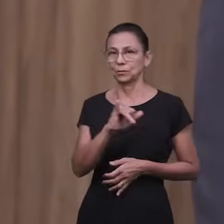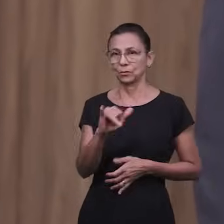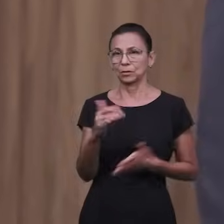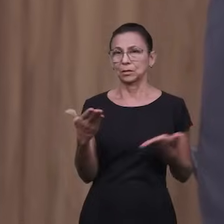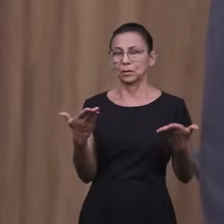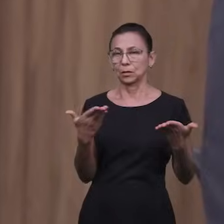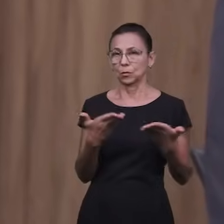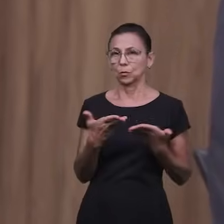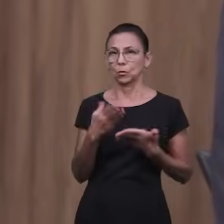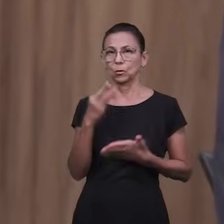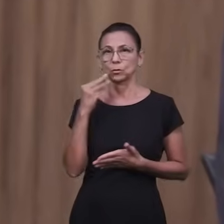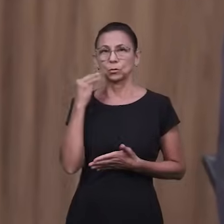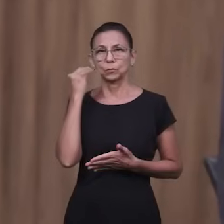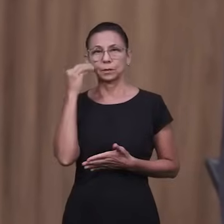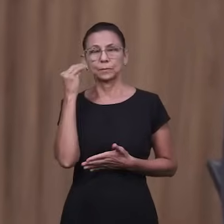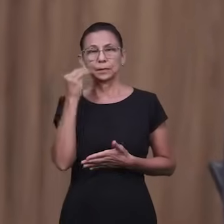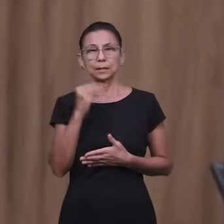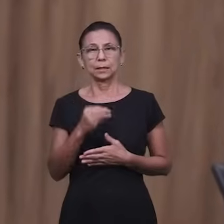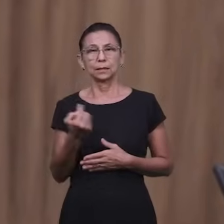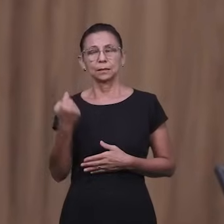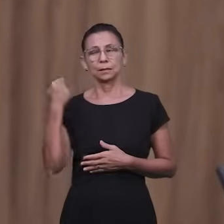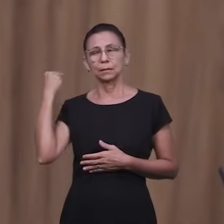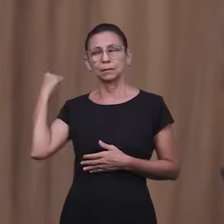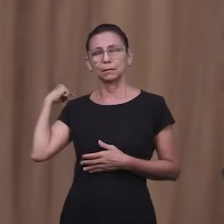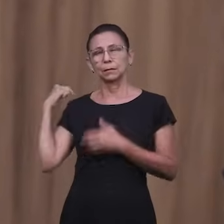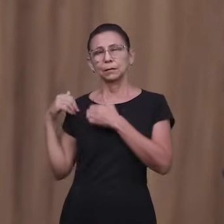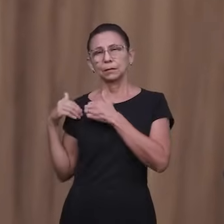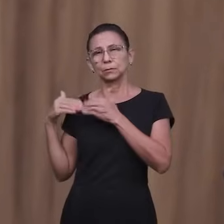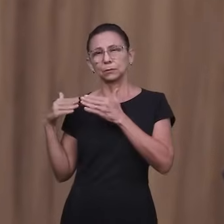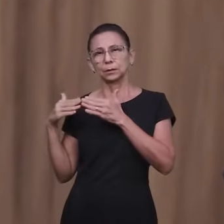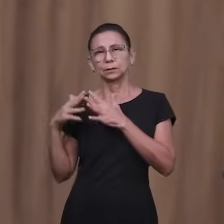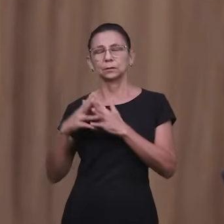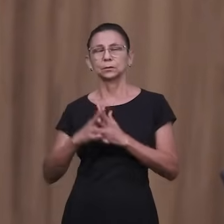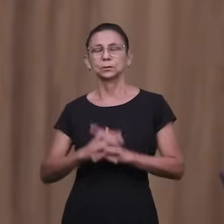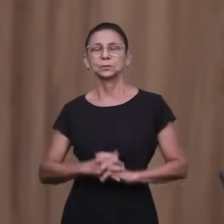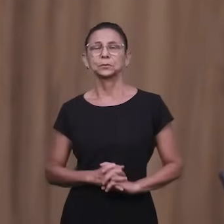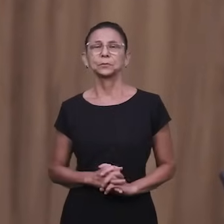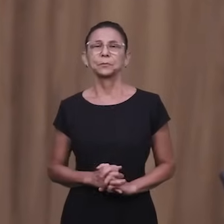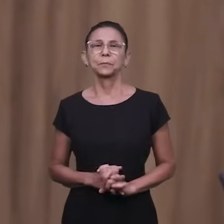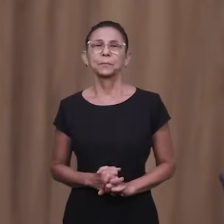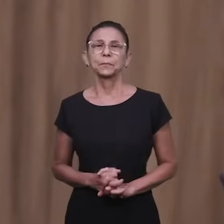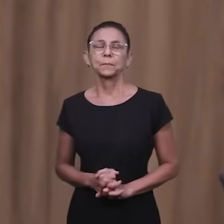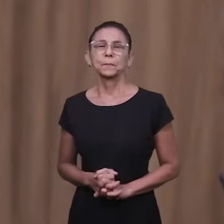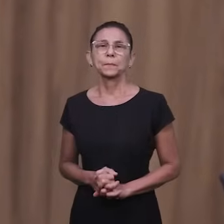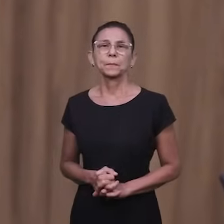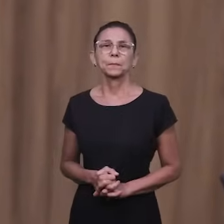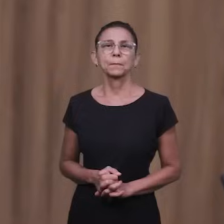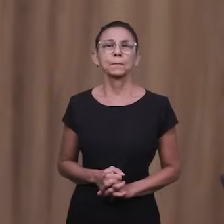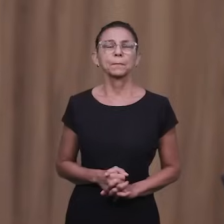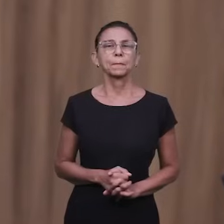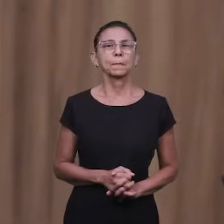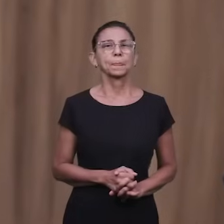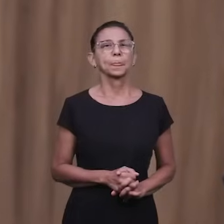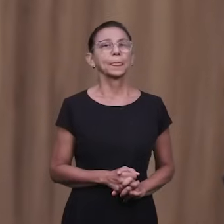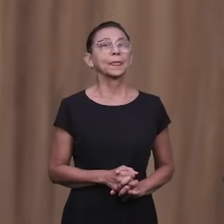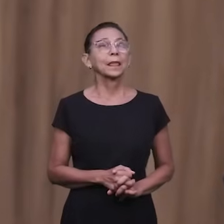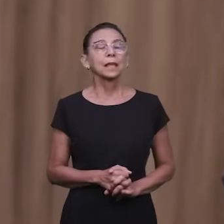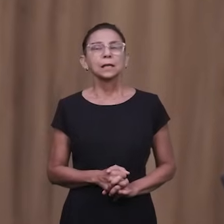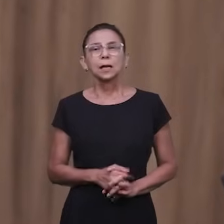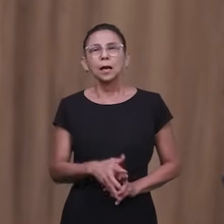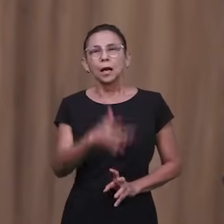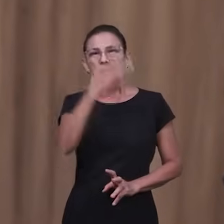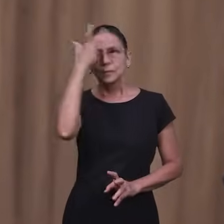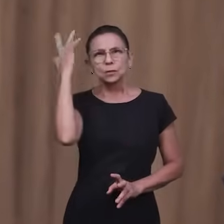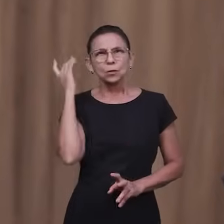onde nós estávamos com muitos atendimentos, né? E uma senhora da região,